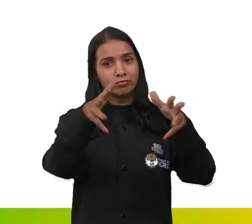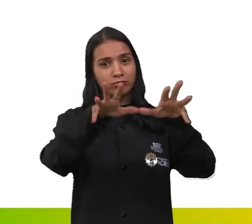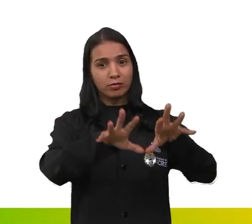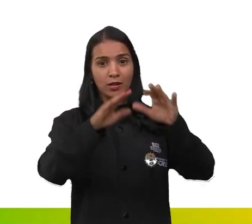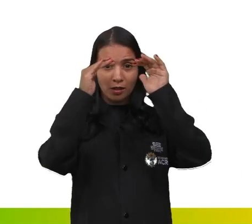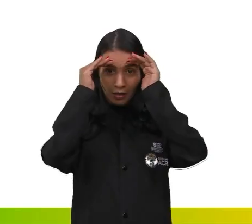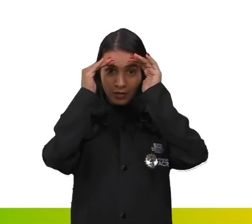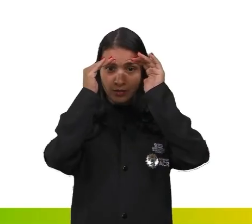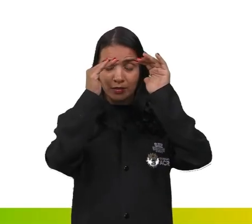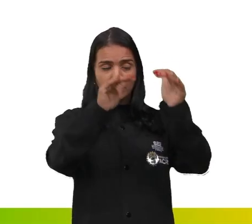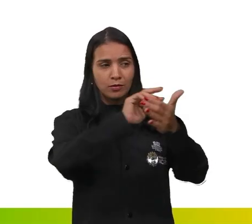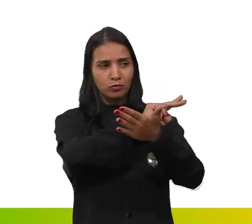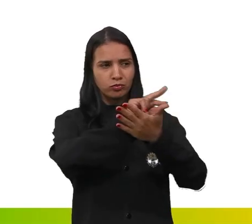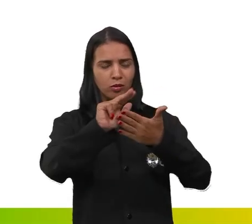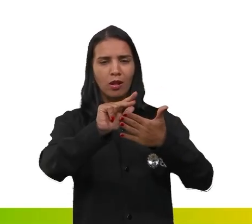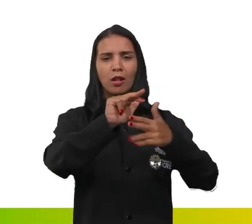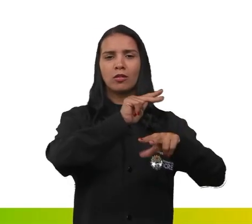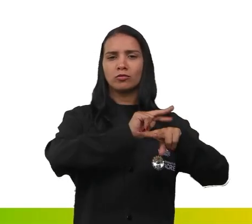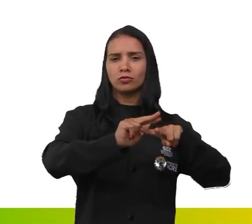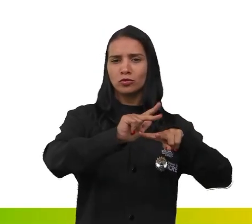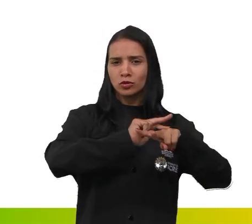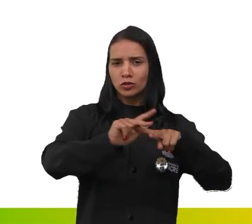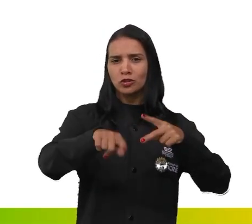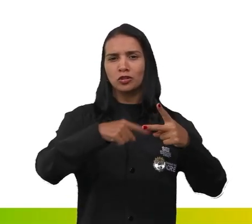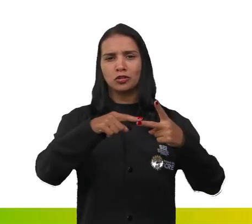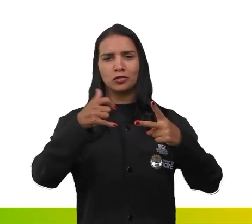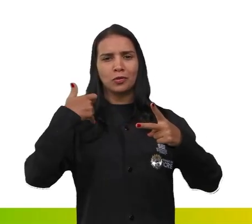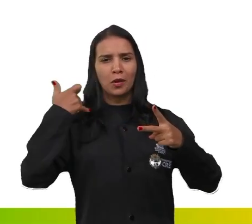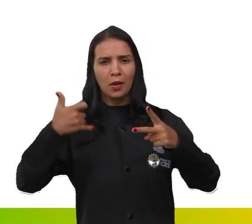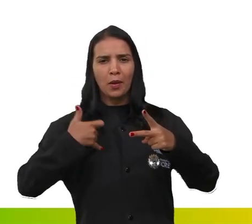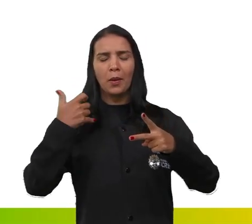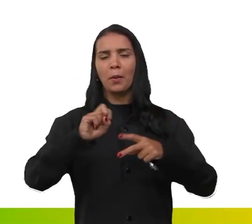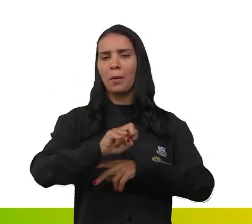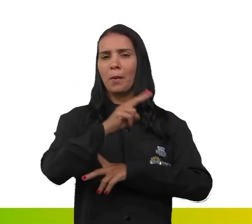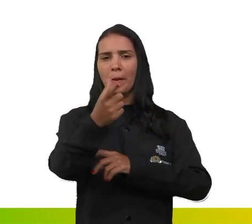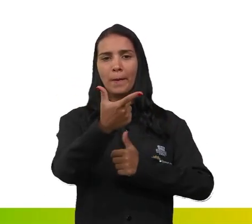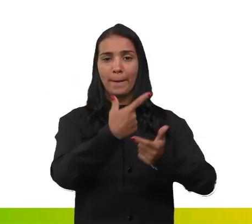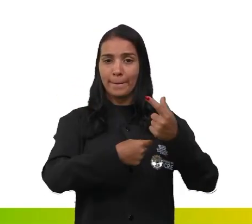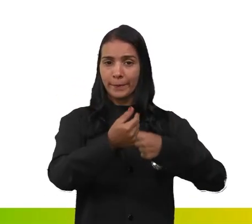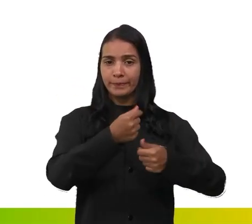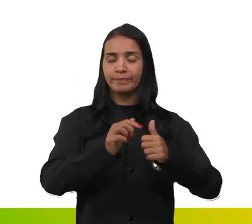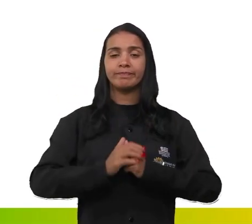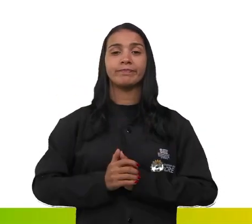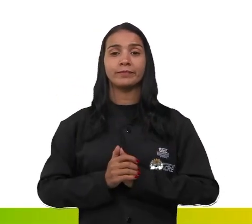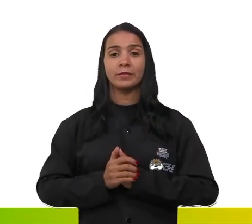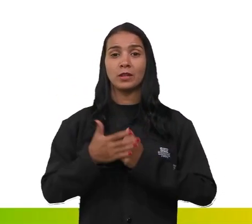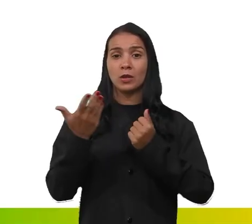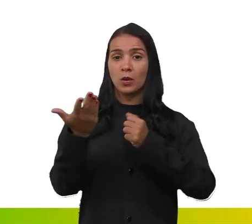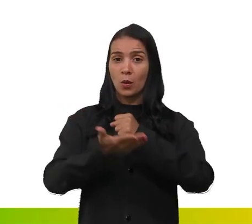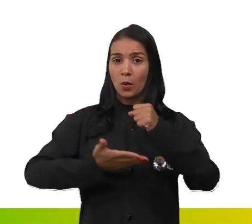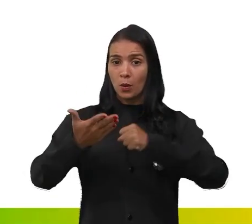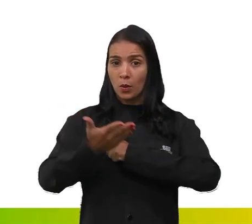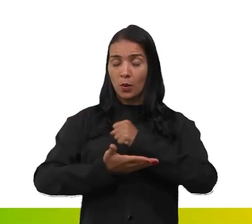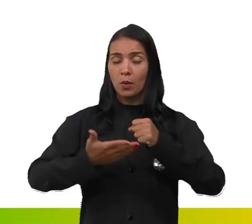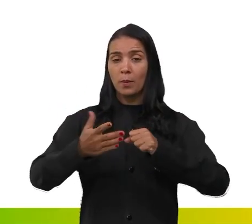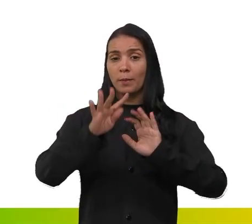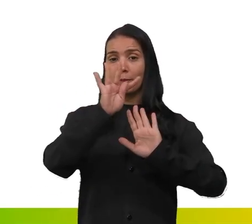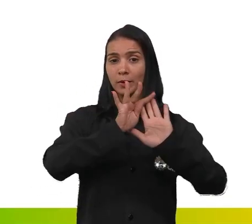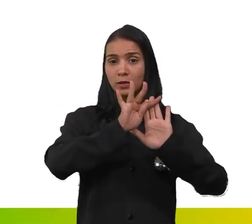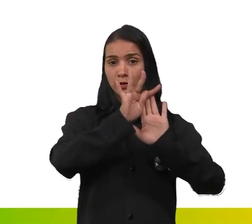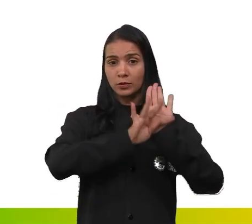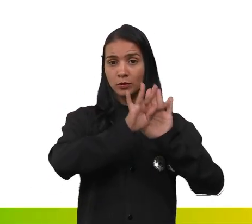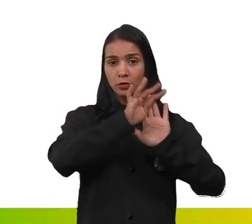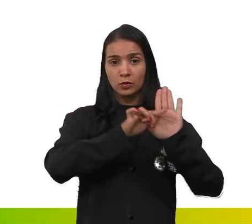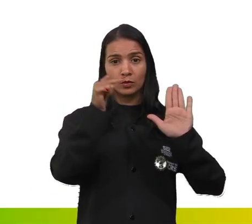diferenças de gênero, idade, deficiência e condições socioeconômicas. Com base no texto, qual a função primordial das